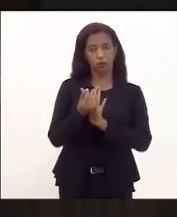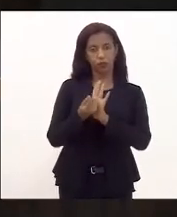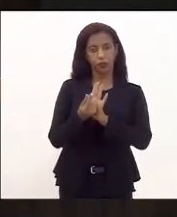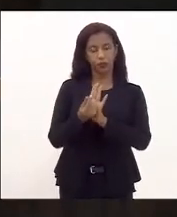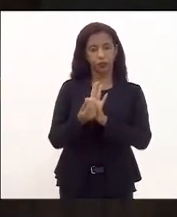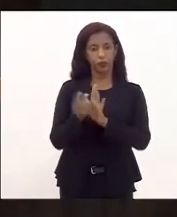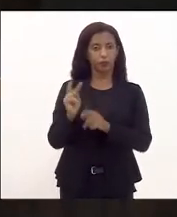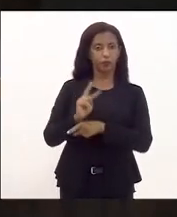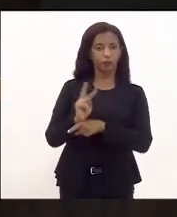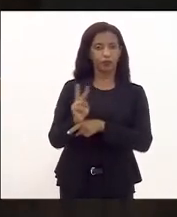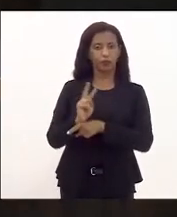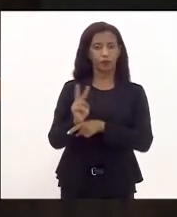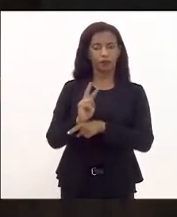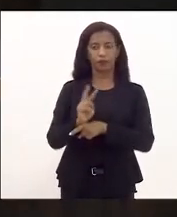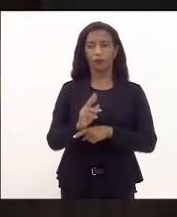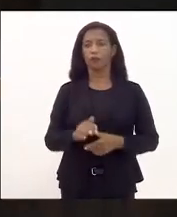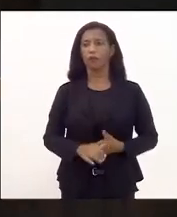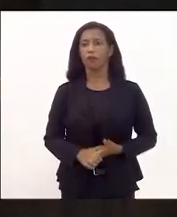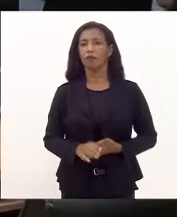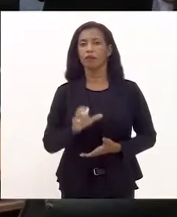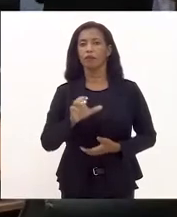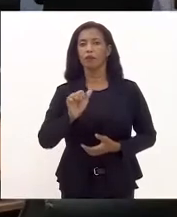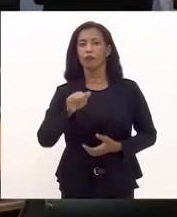finanças e fiscalização, deputado Márcio Canella.